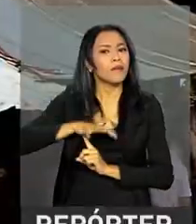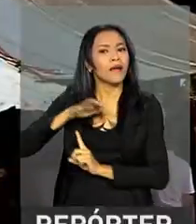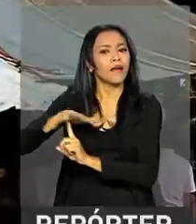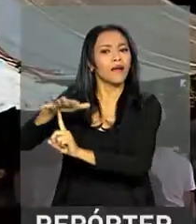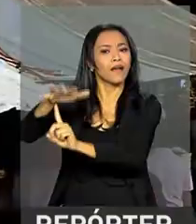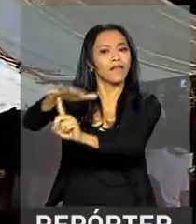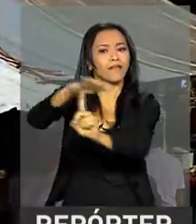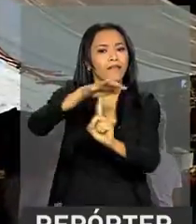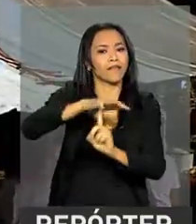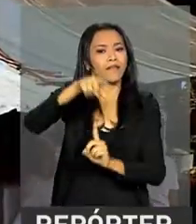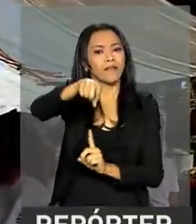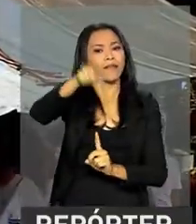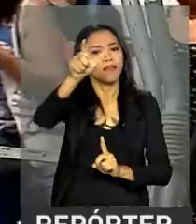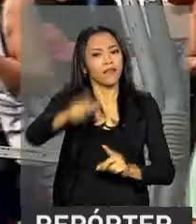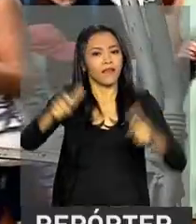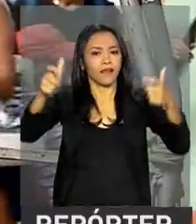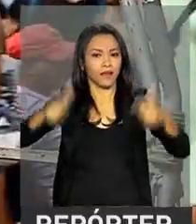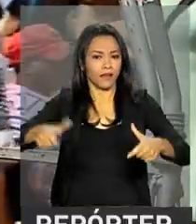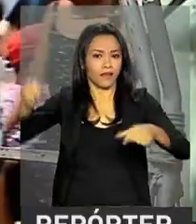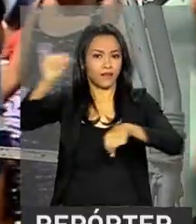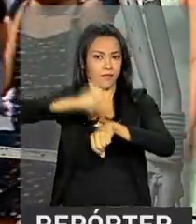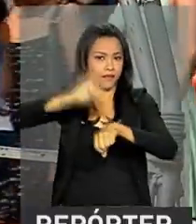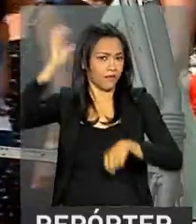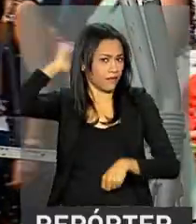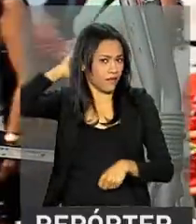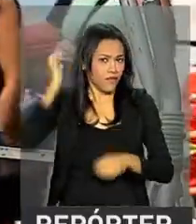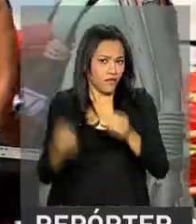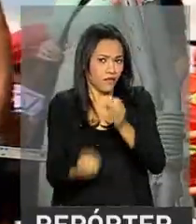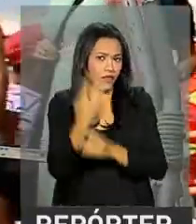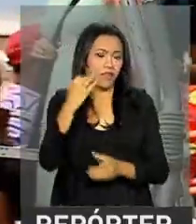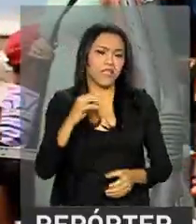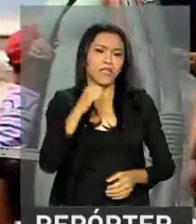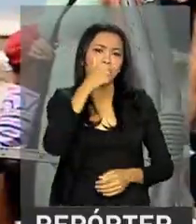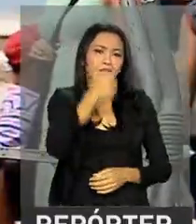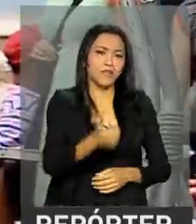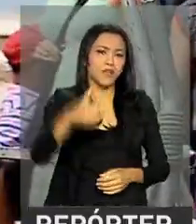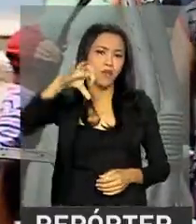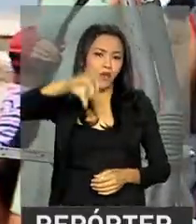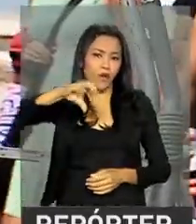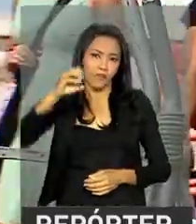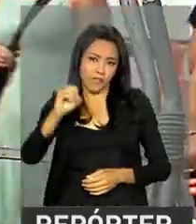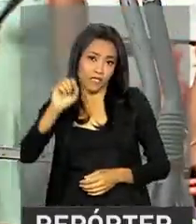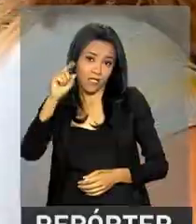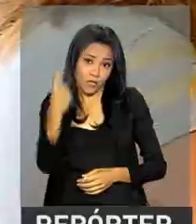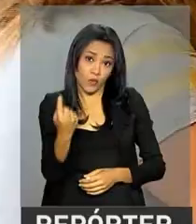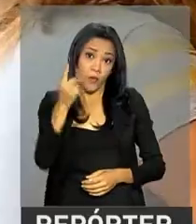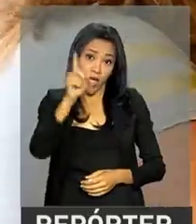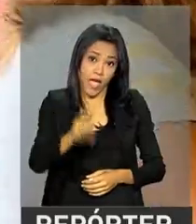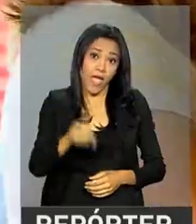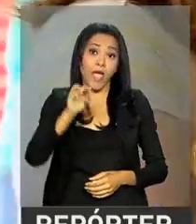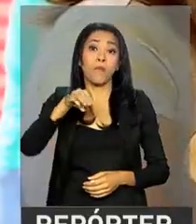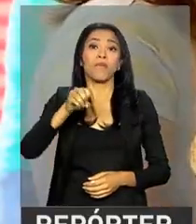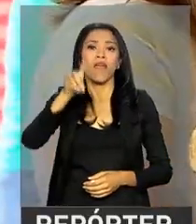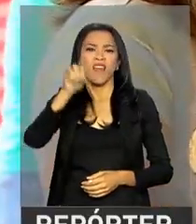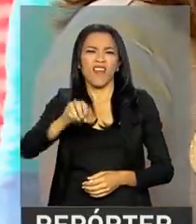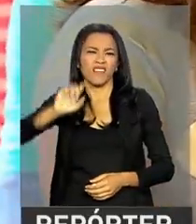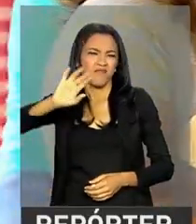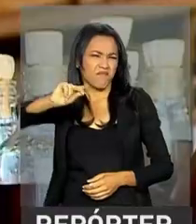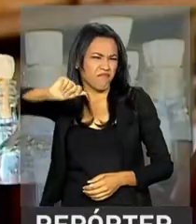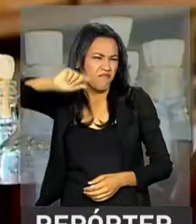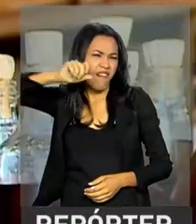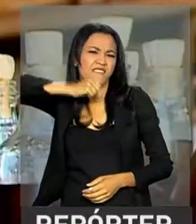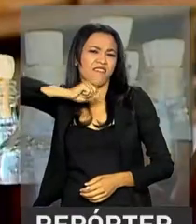no mercado ver o peso fundado em 1901 ele é um dos mercados públicos mais antigos do brasil